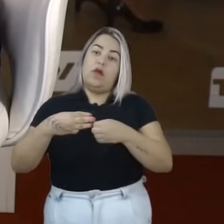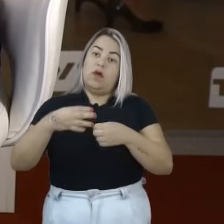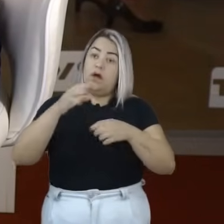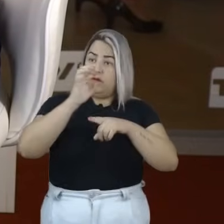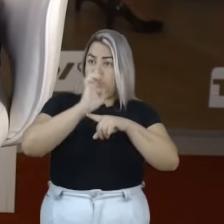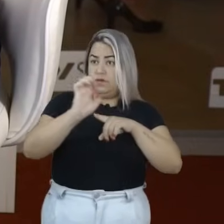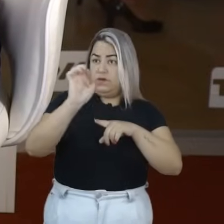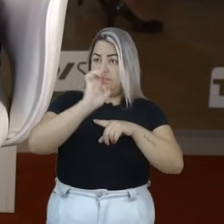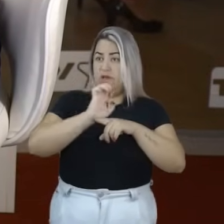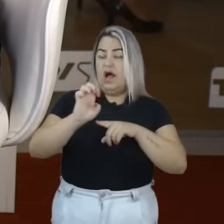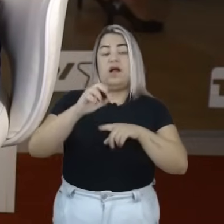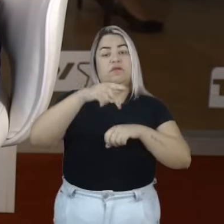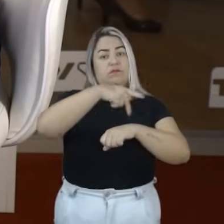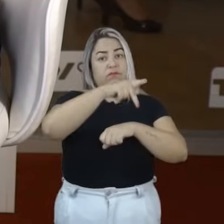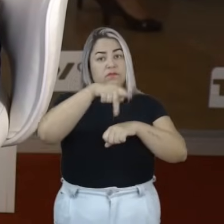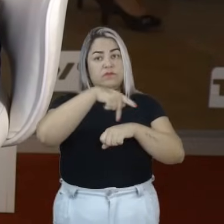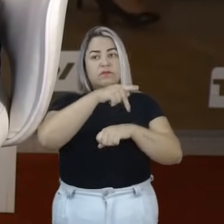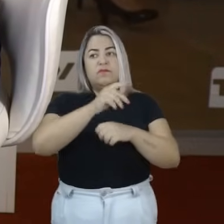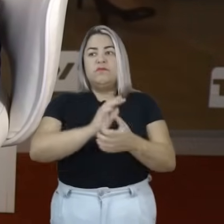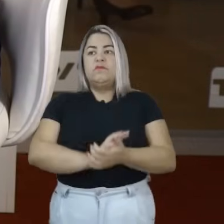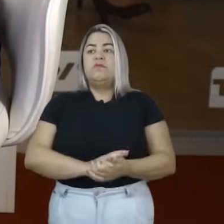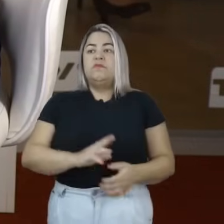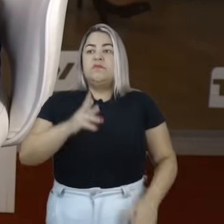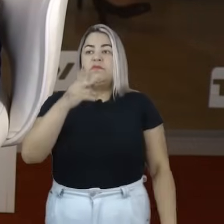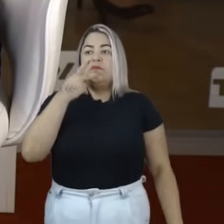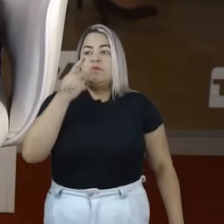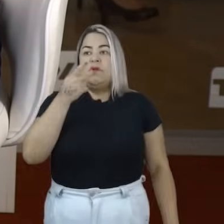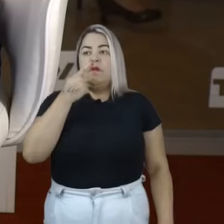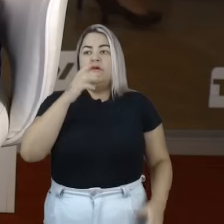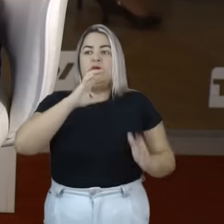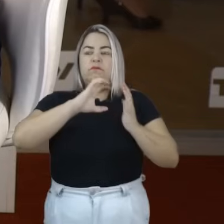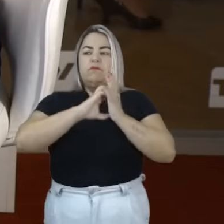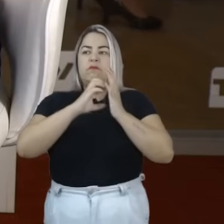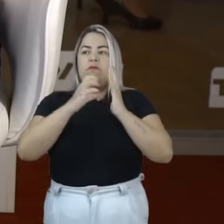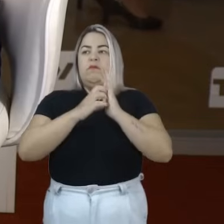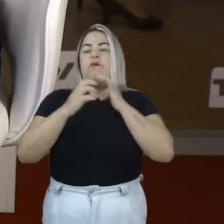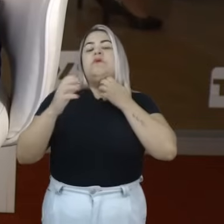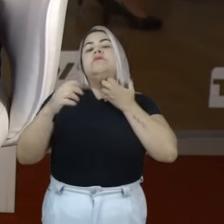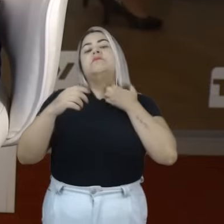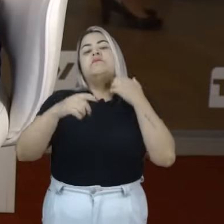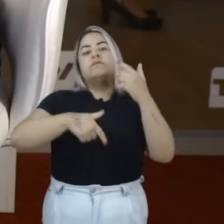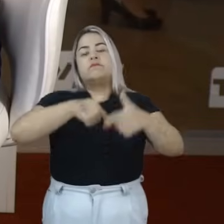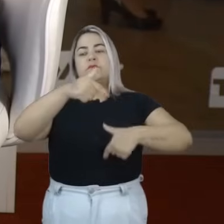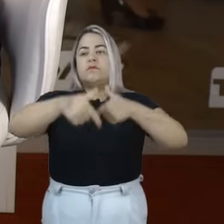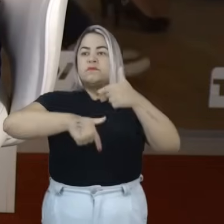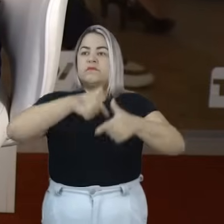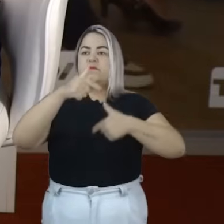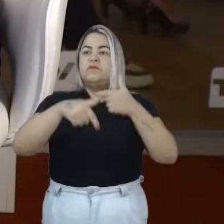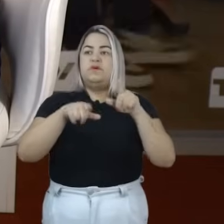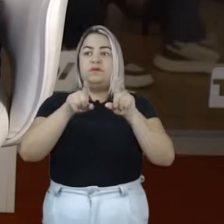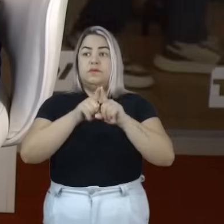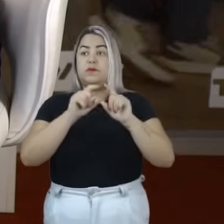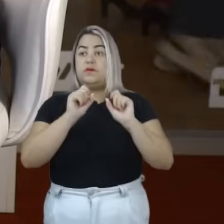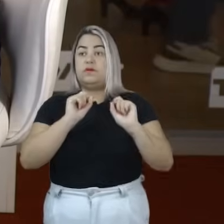estado, de um país. Então, eu digo que o Partido dos Trabalhadores é a mais